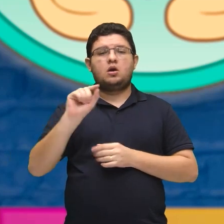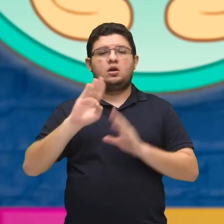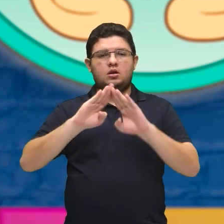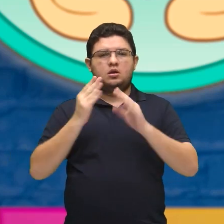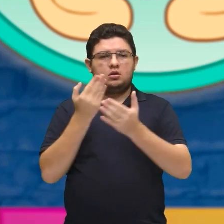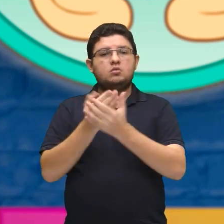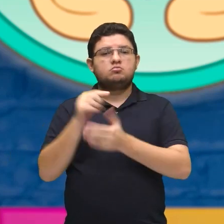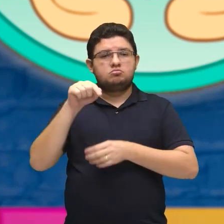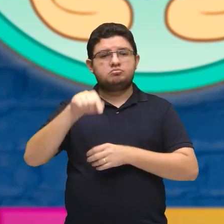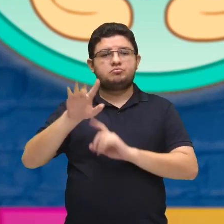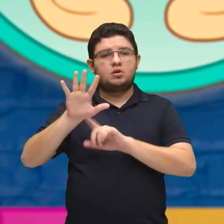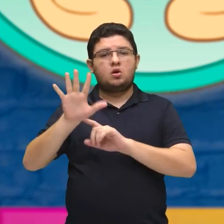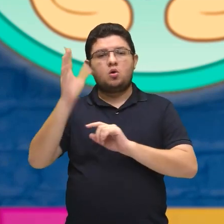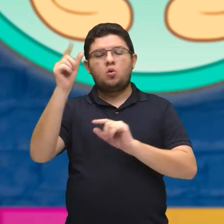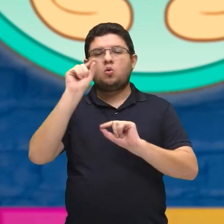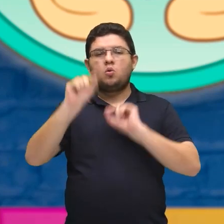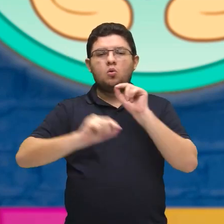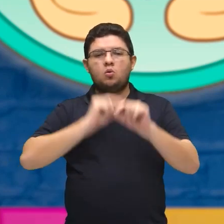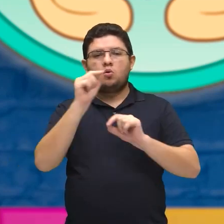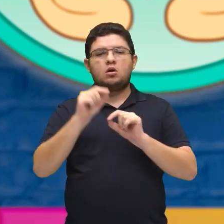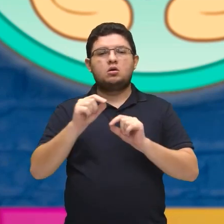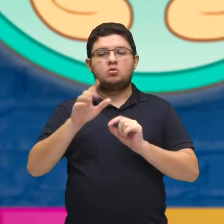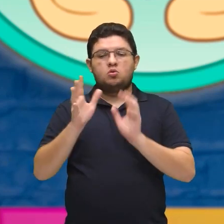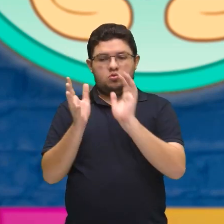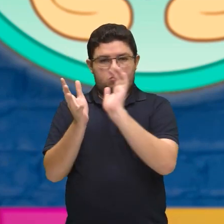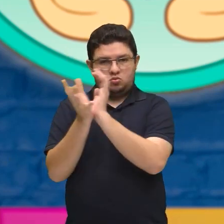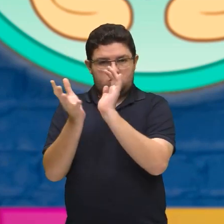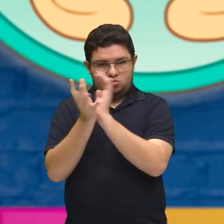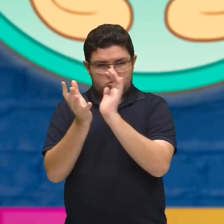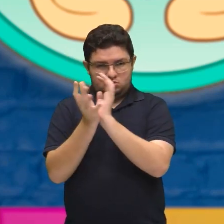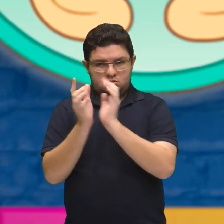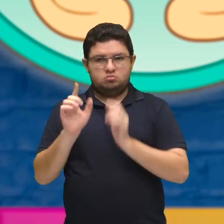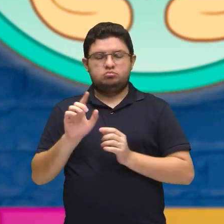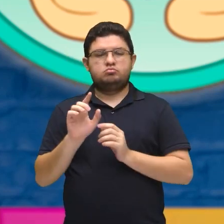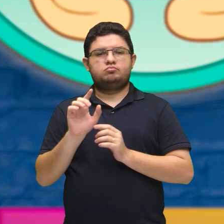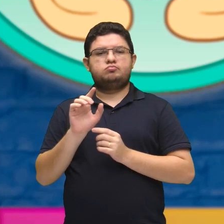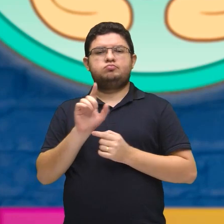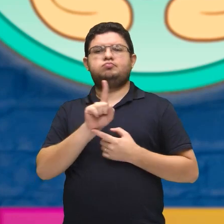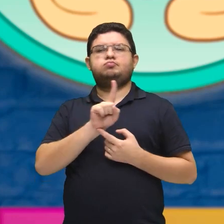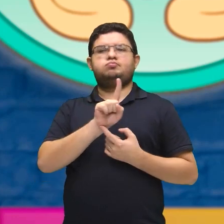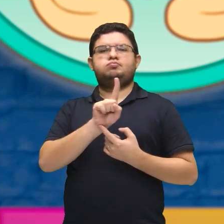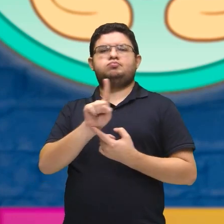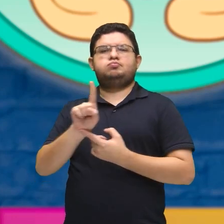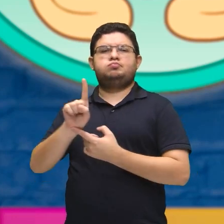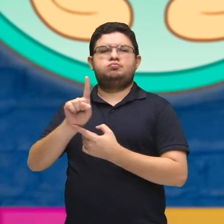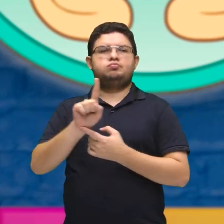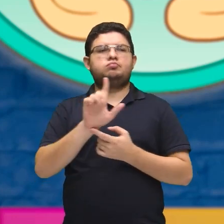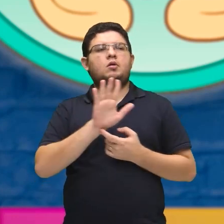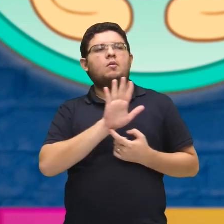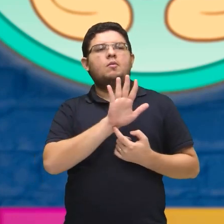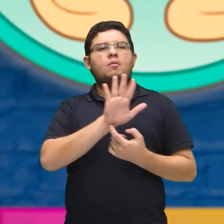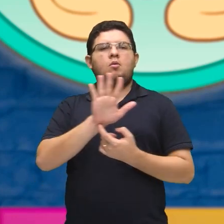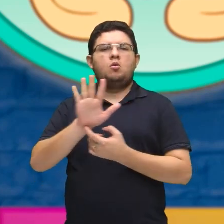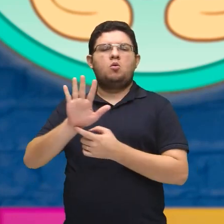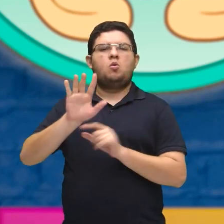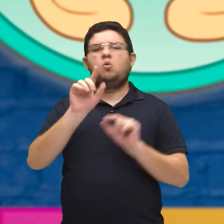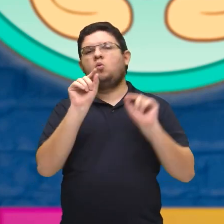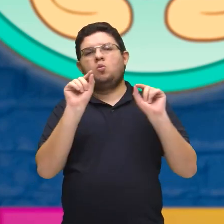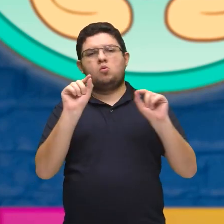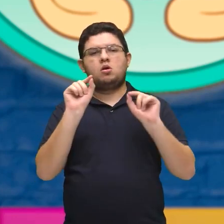e dita esses padrões de beleza, ou até sociais, fazendo com que se estabeleça uma